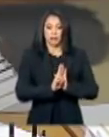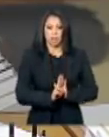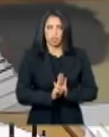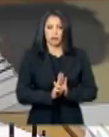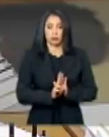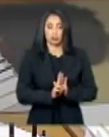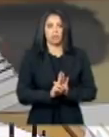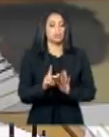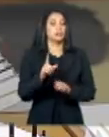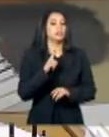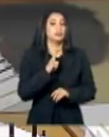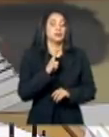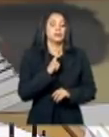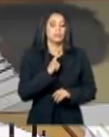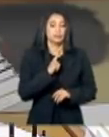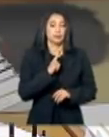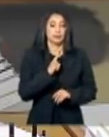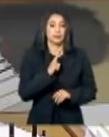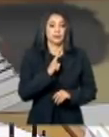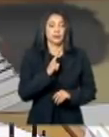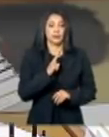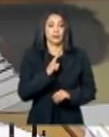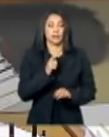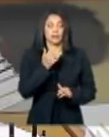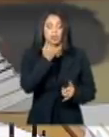anistia implementada